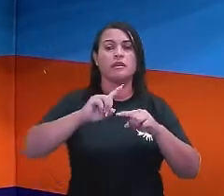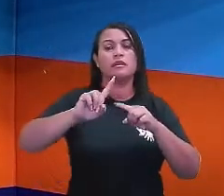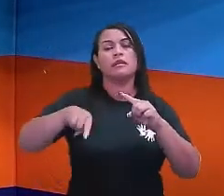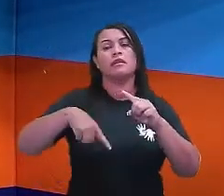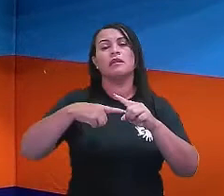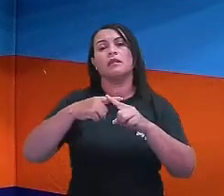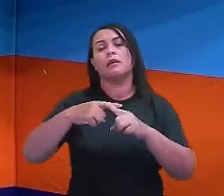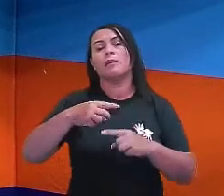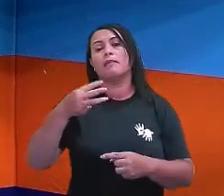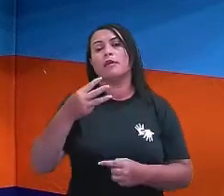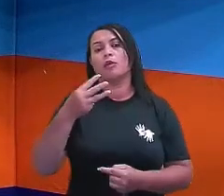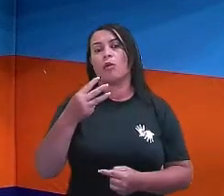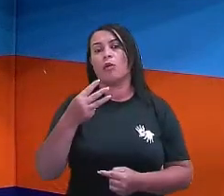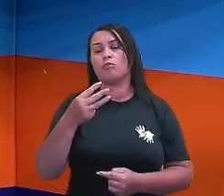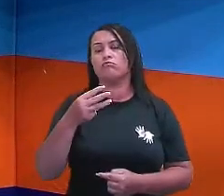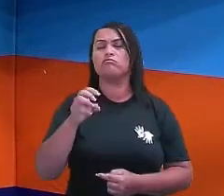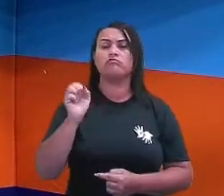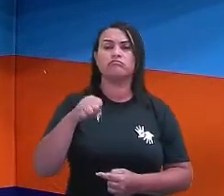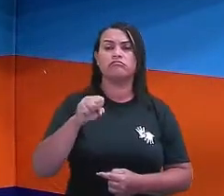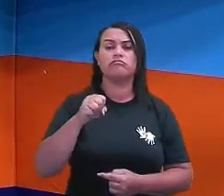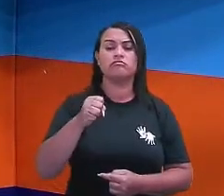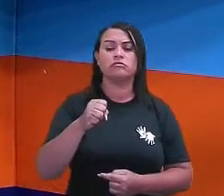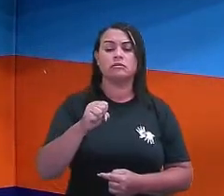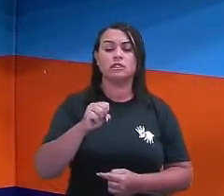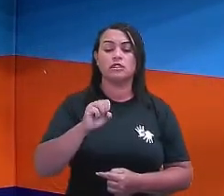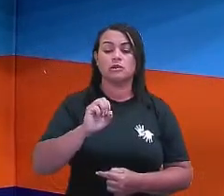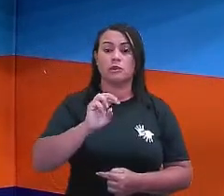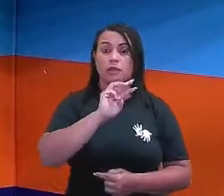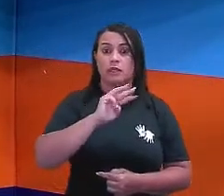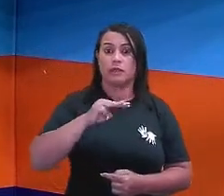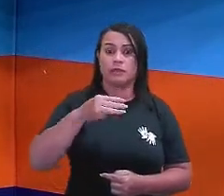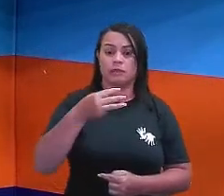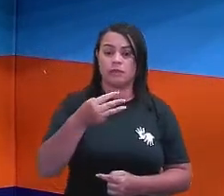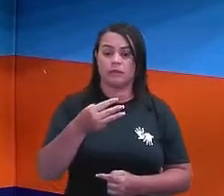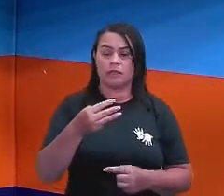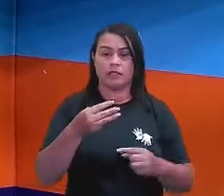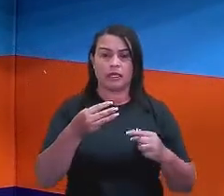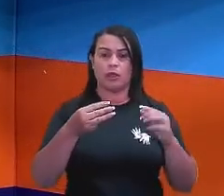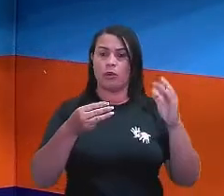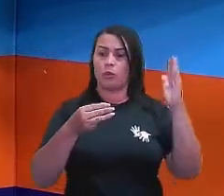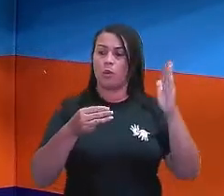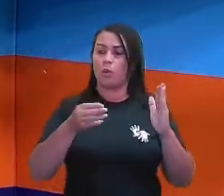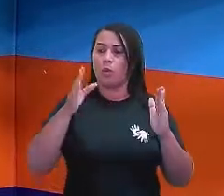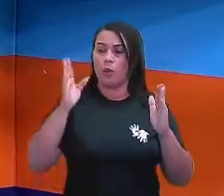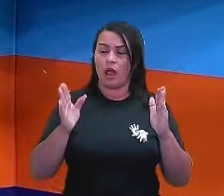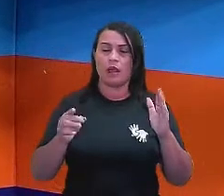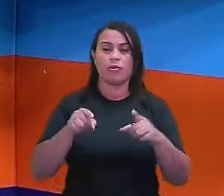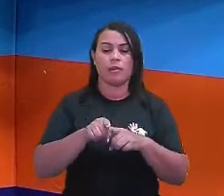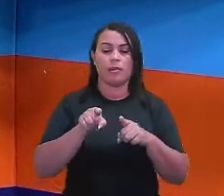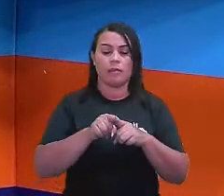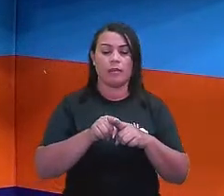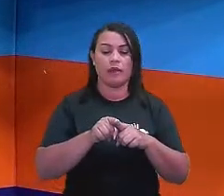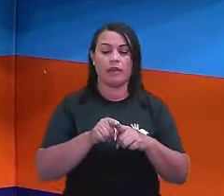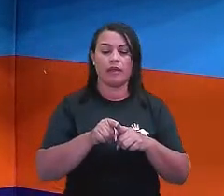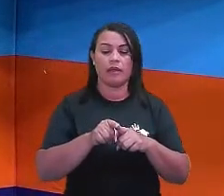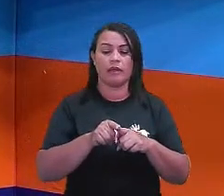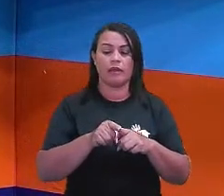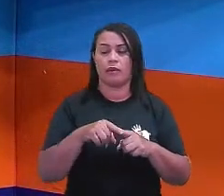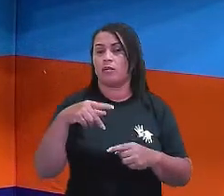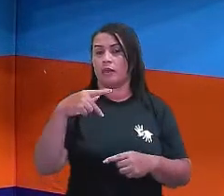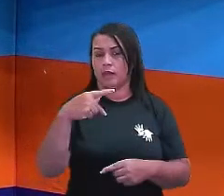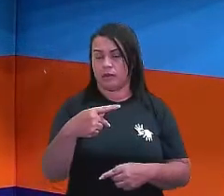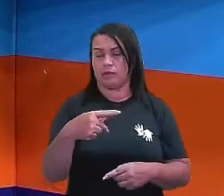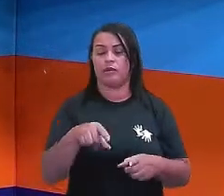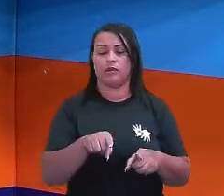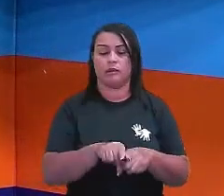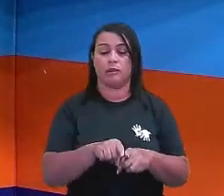Triplicou o perímetro? Sim. Se eu tripliquei o lado do quadrado, eu tripliquei o